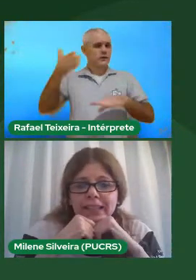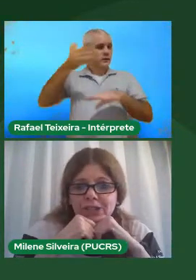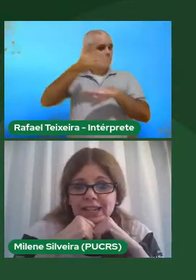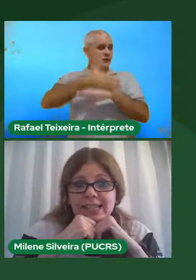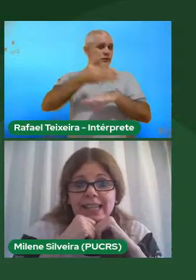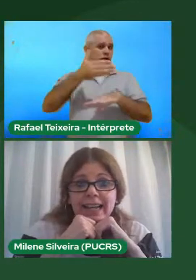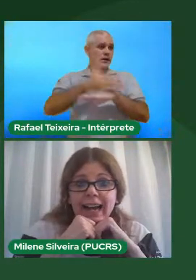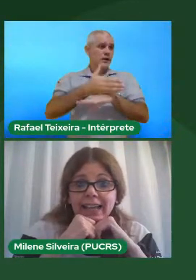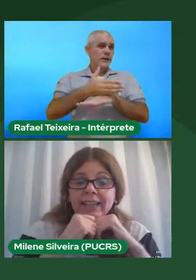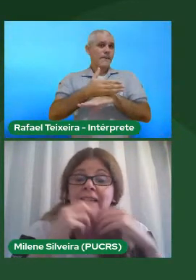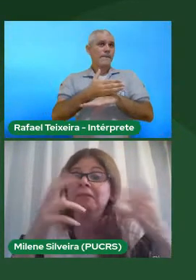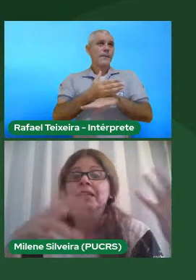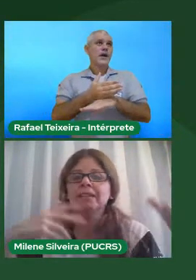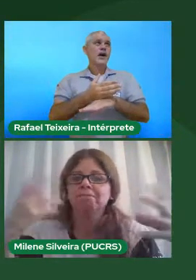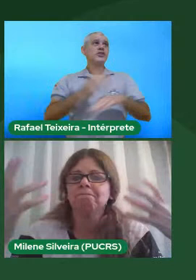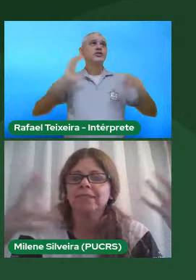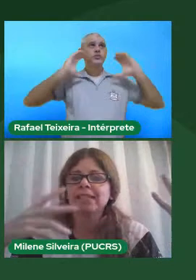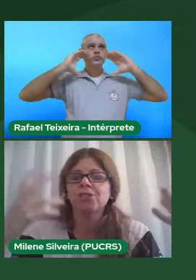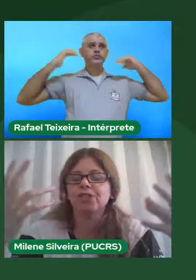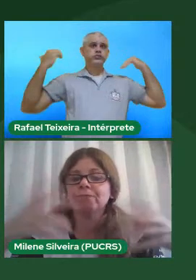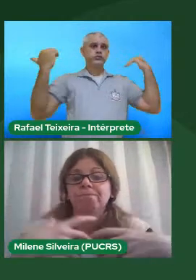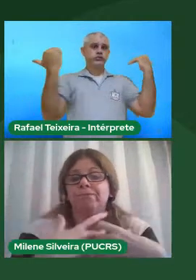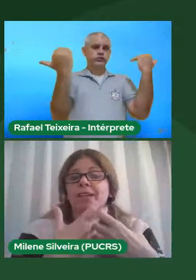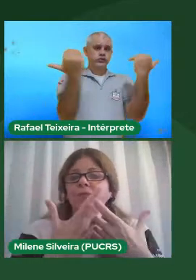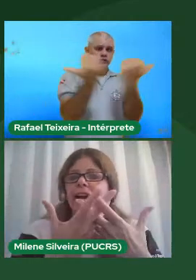mundial que tem de IHC, a CAI, e